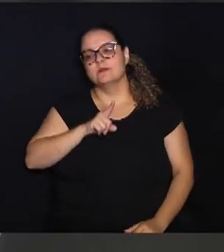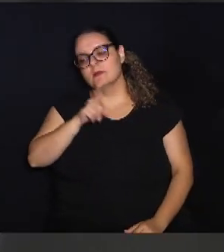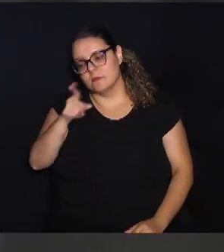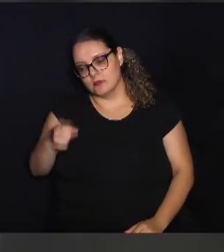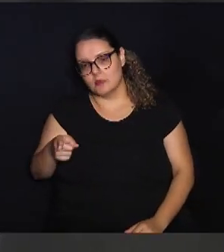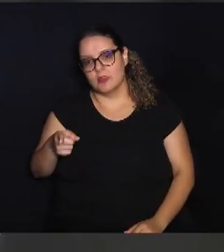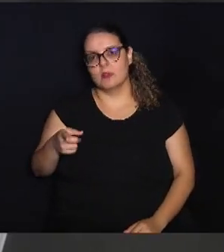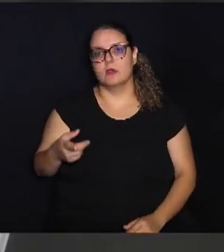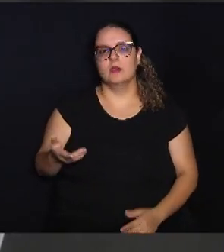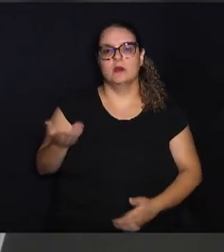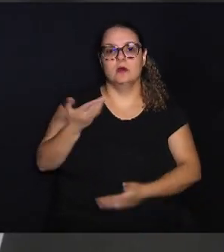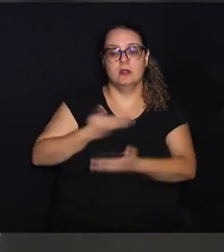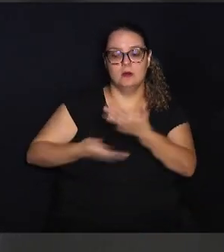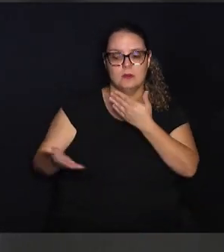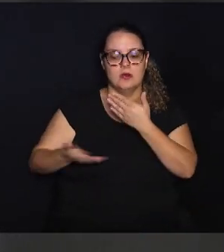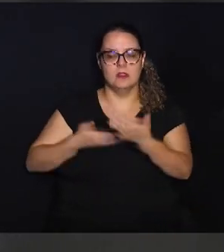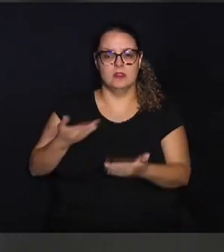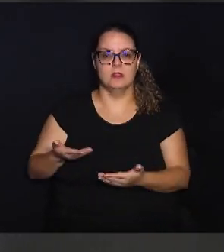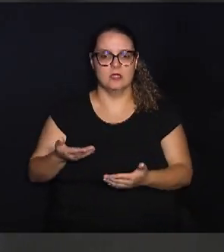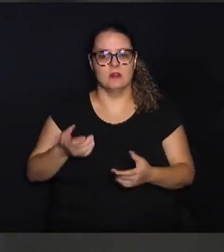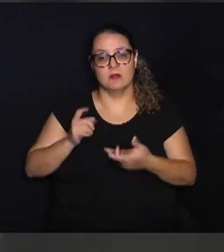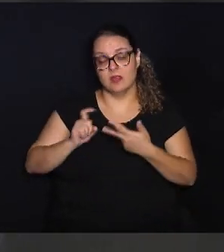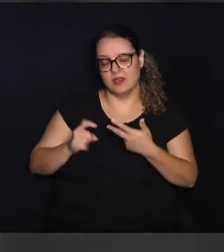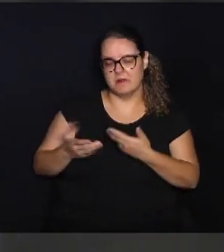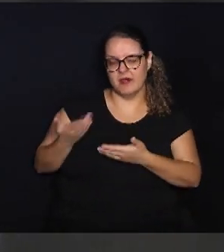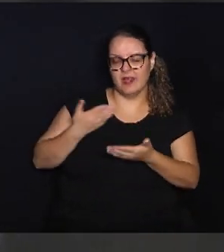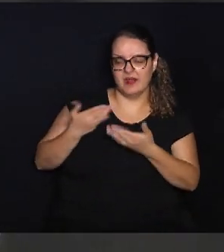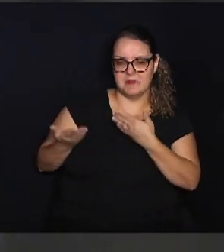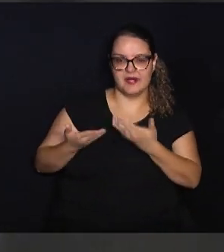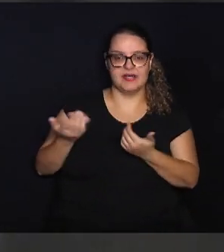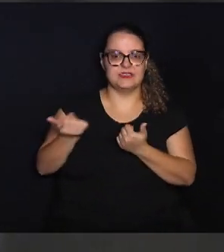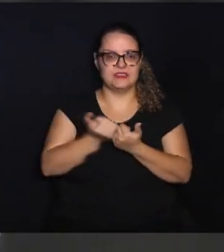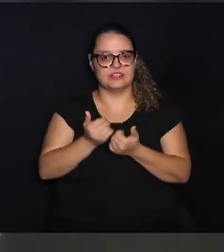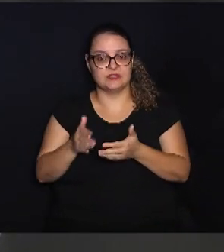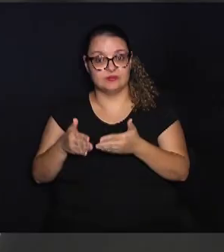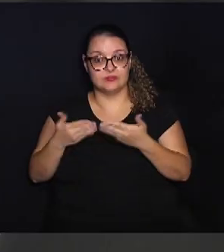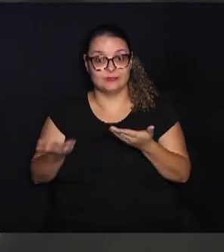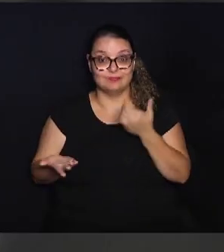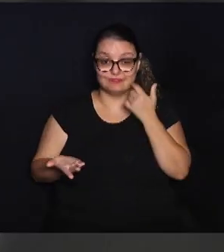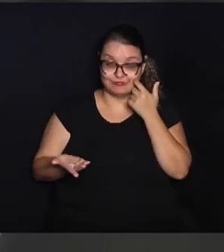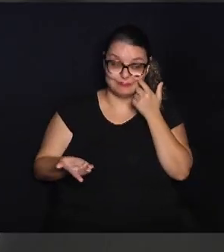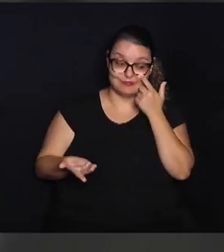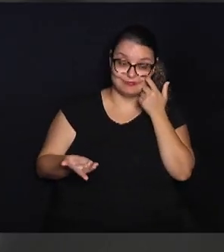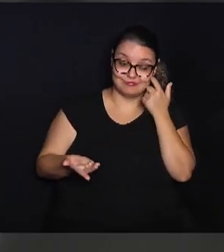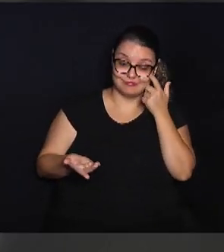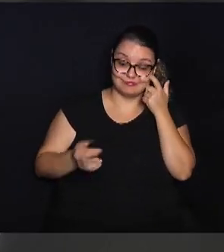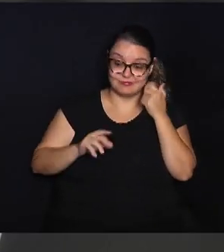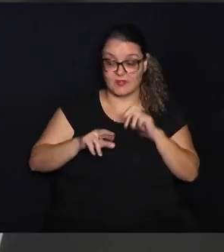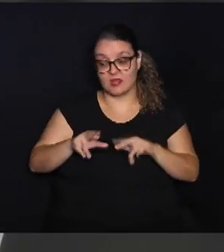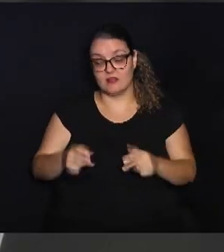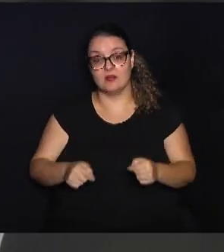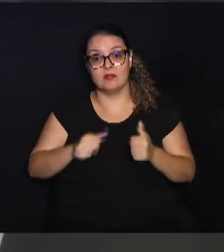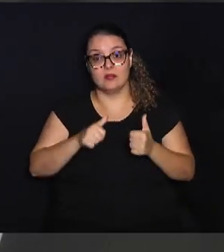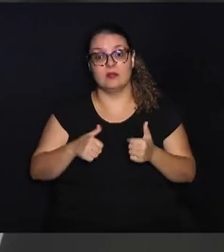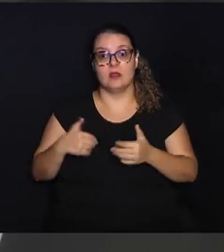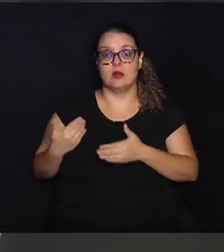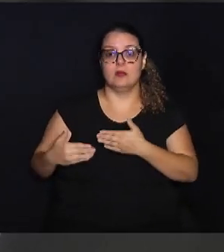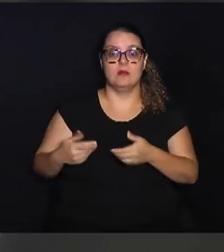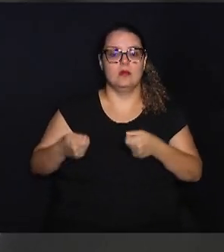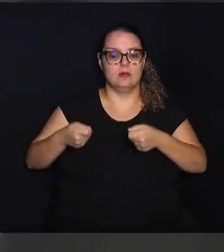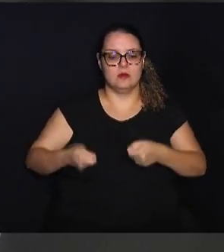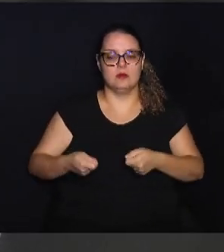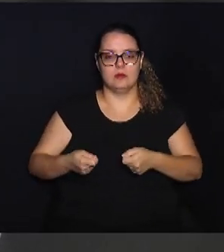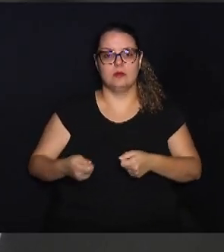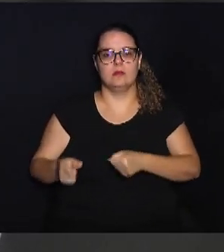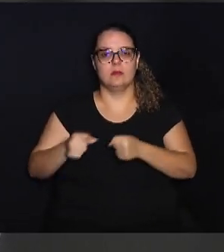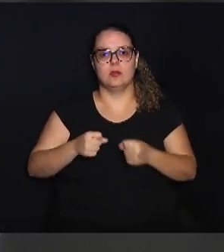e troca com o executivo, em troca de cargo, de favores e benesses, e aí ele vai se perpetuando no poder, 1,